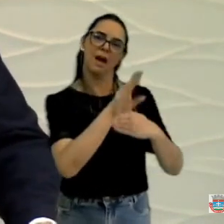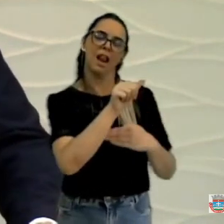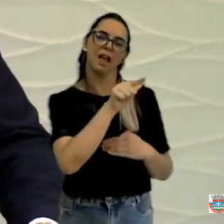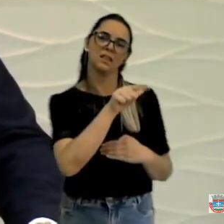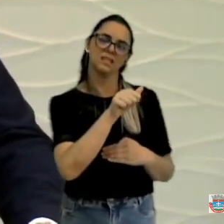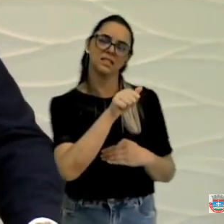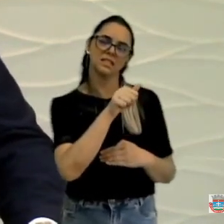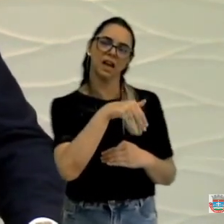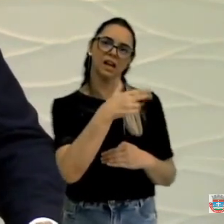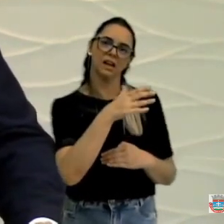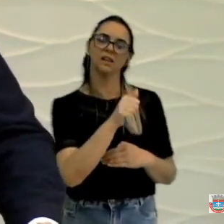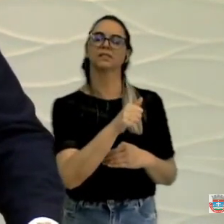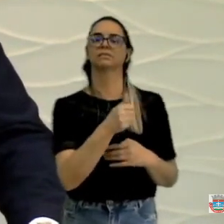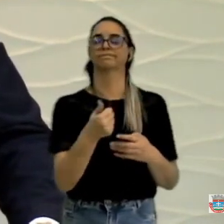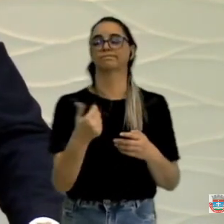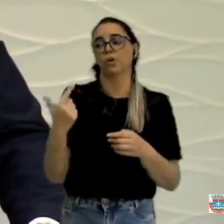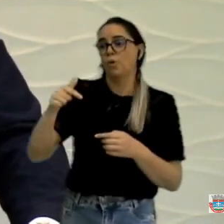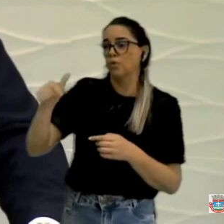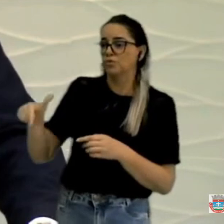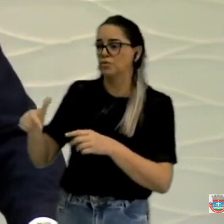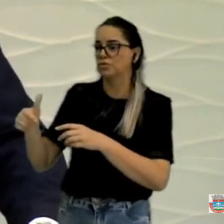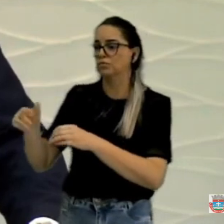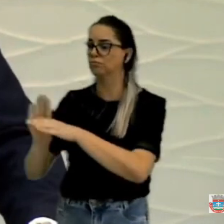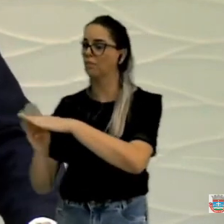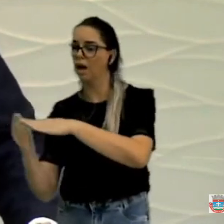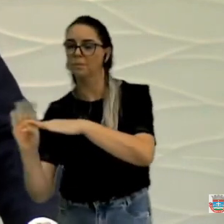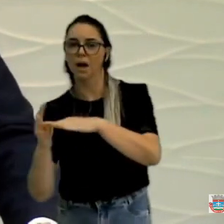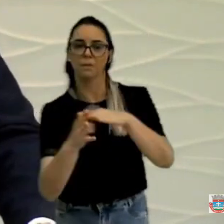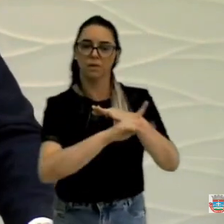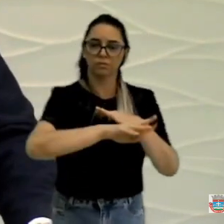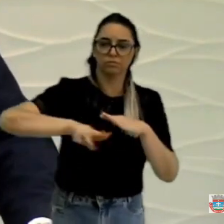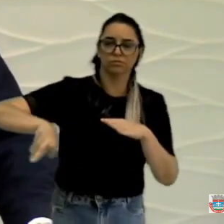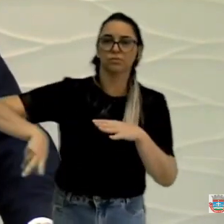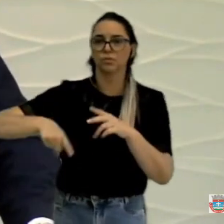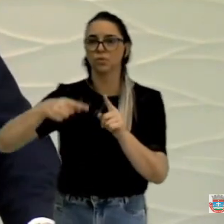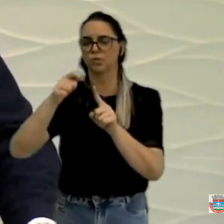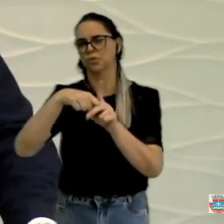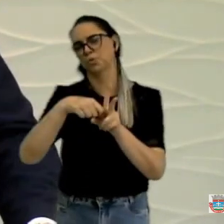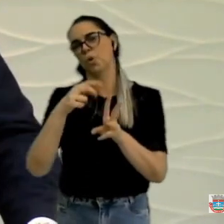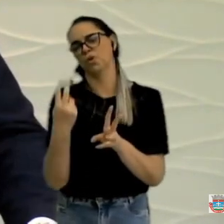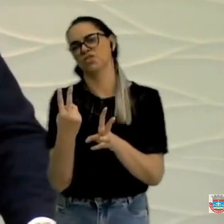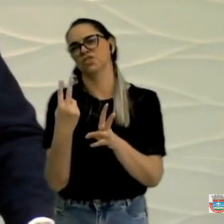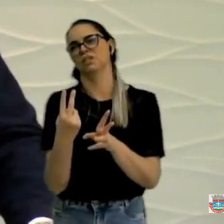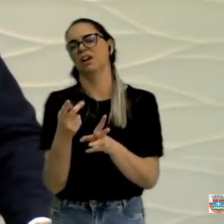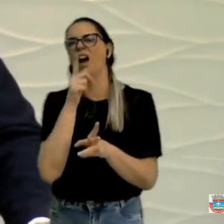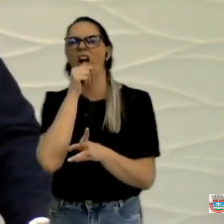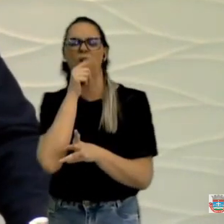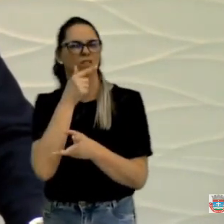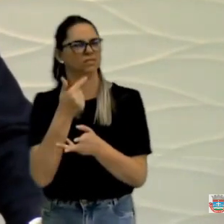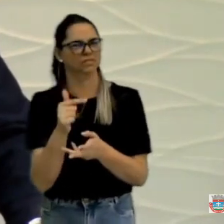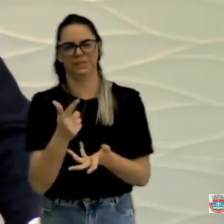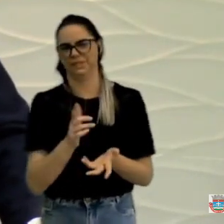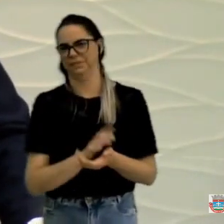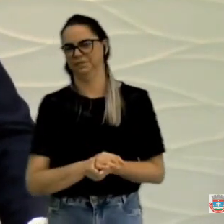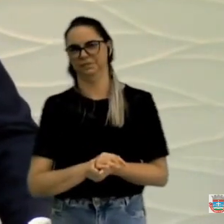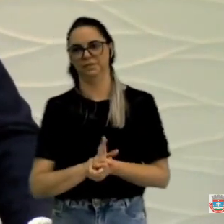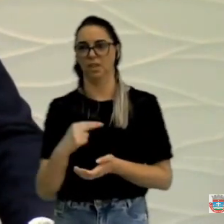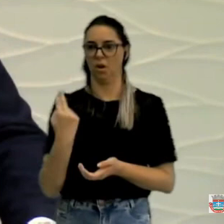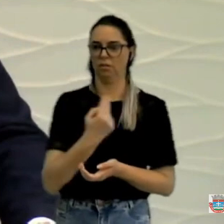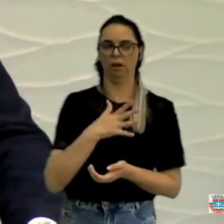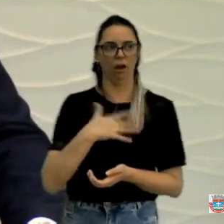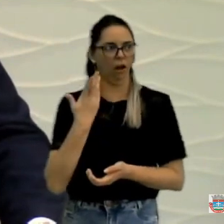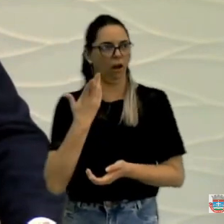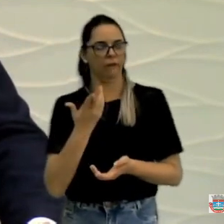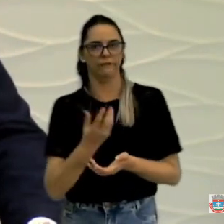Santiago também não estava sem água, e tantos outros bairros aí que passaram mais de 2 meses sem água. Então é um absurdo que a gente tem visto